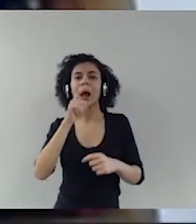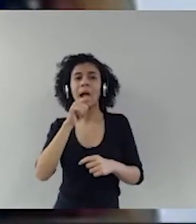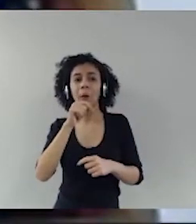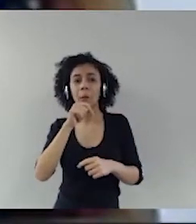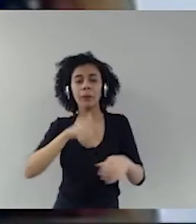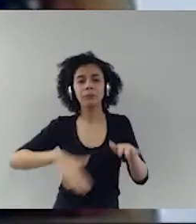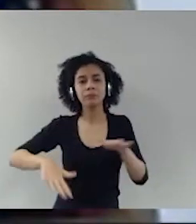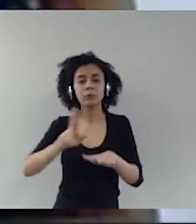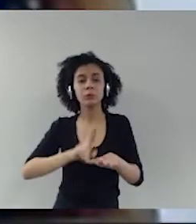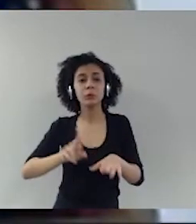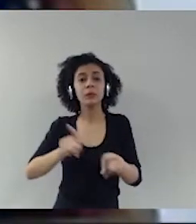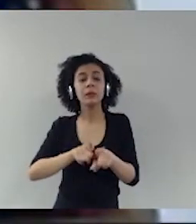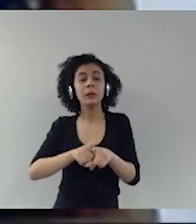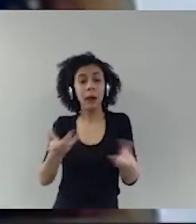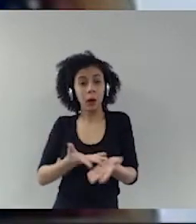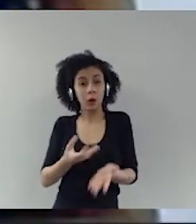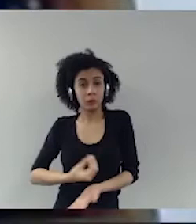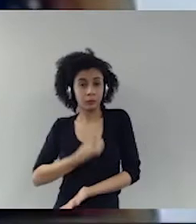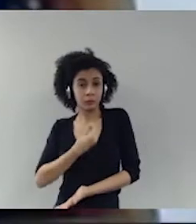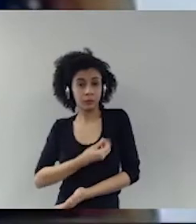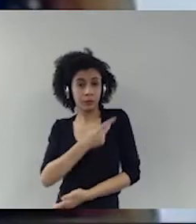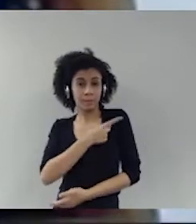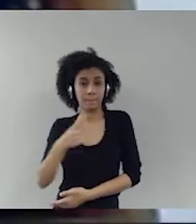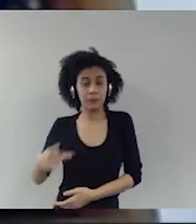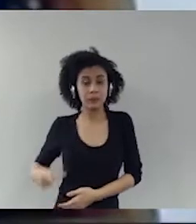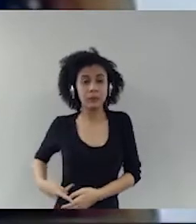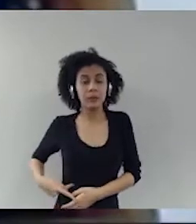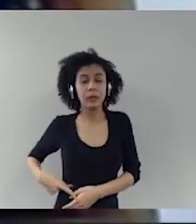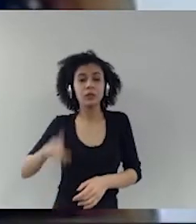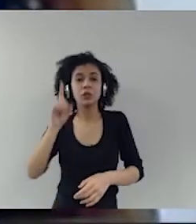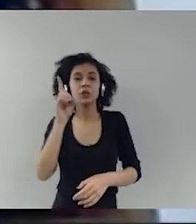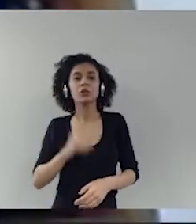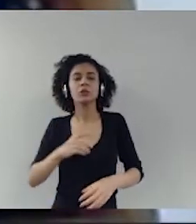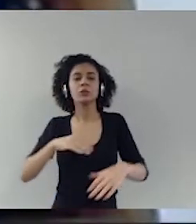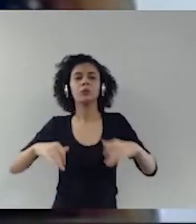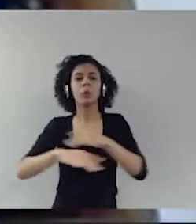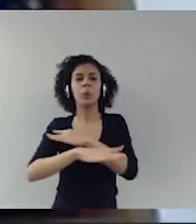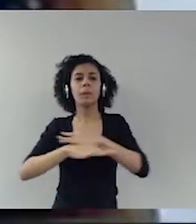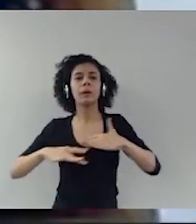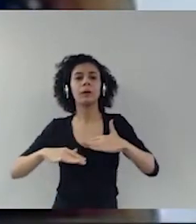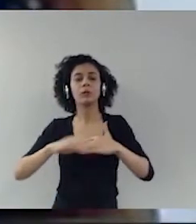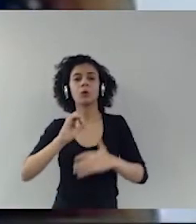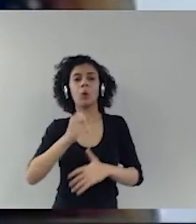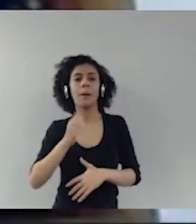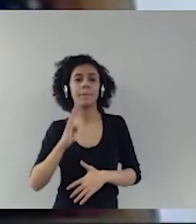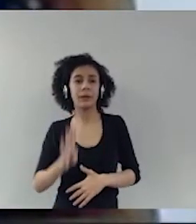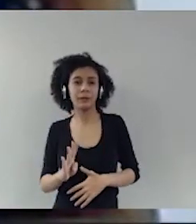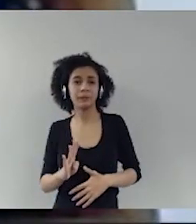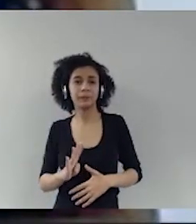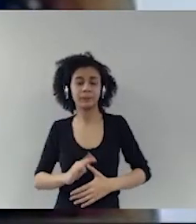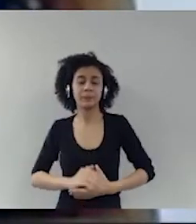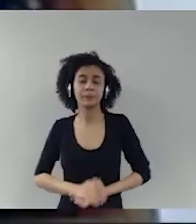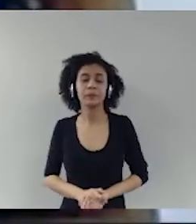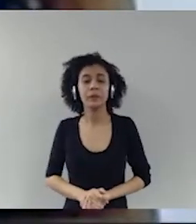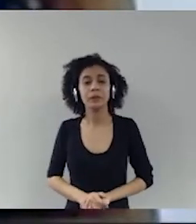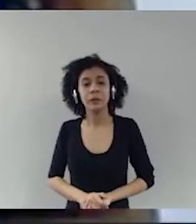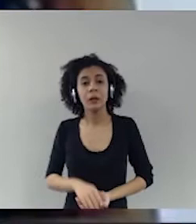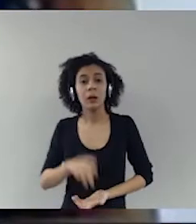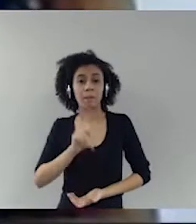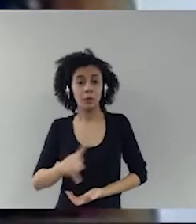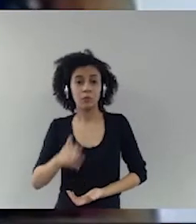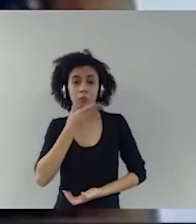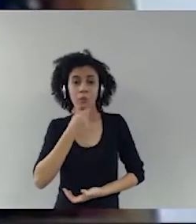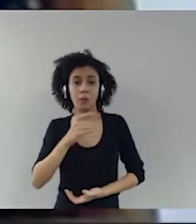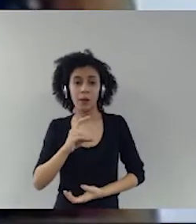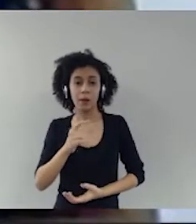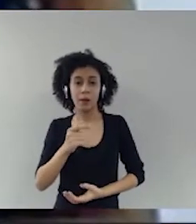e atual presidente da Comissão Especial de Direito Urbanístico do Conselho Federal do OAB. Professor Edésio